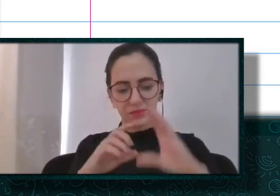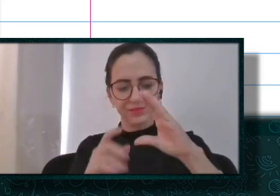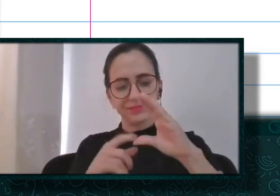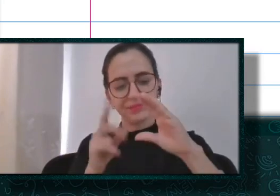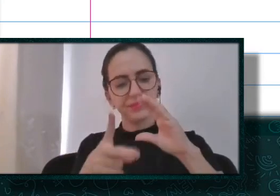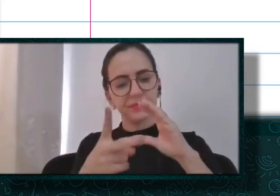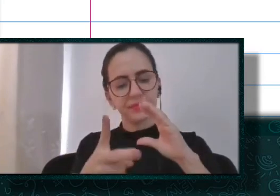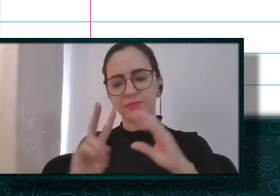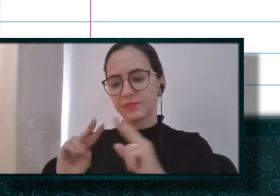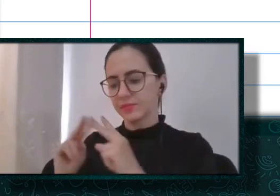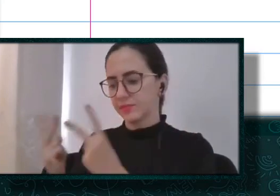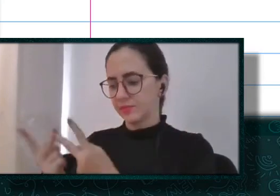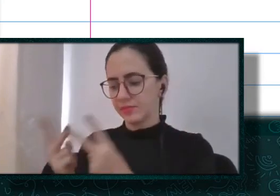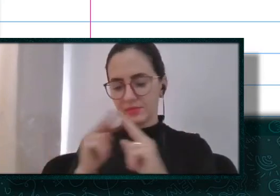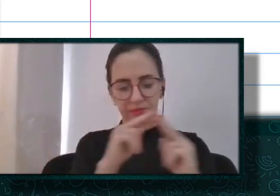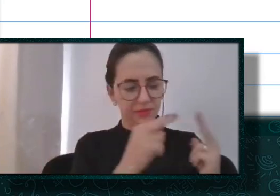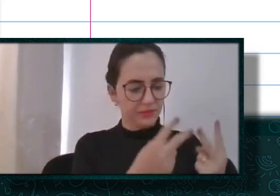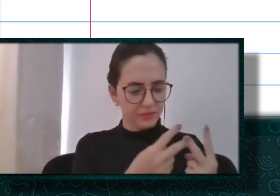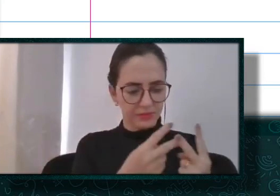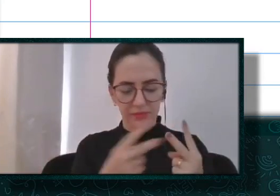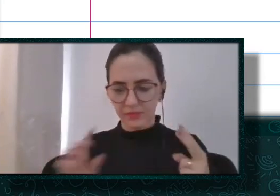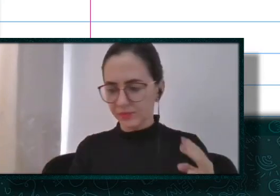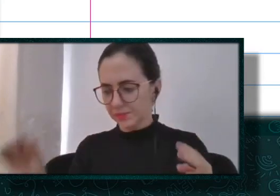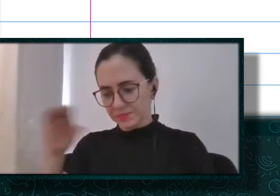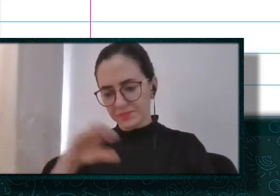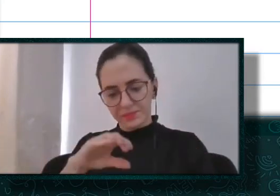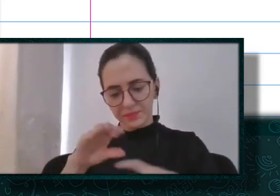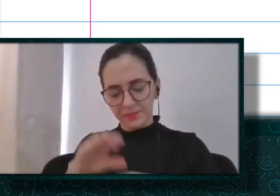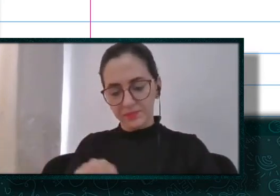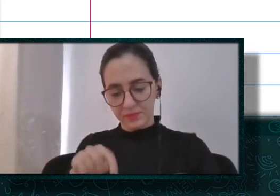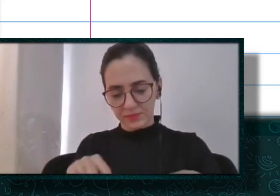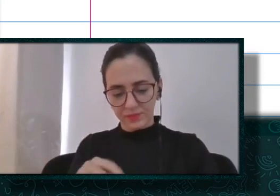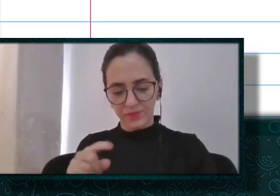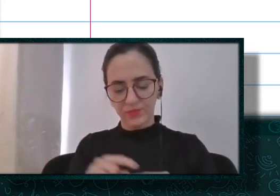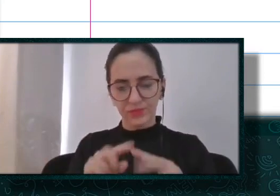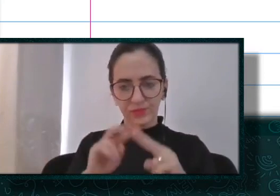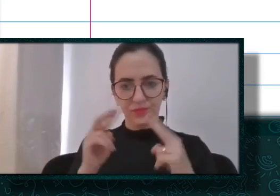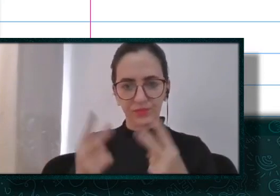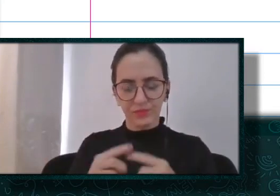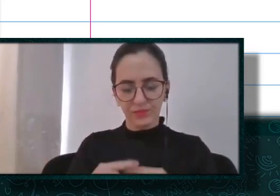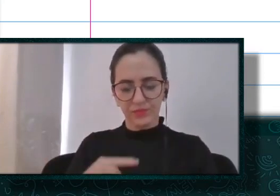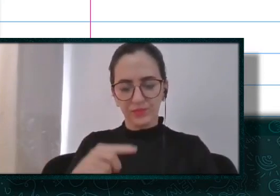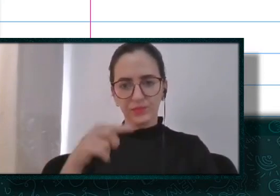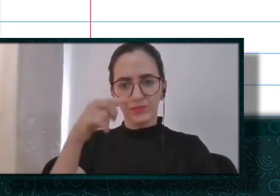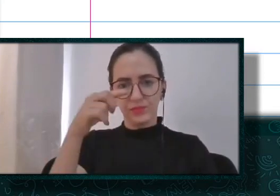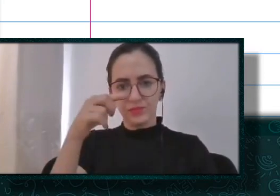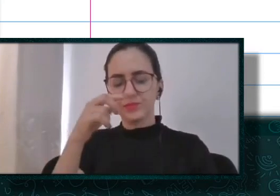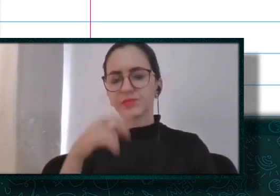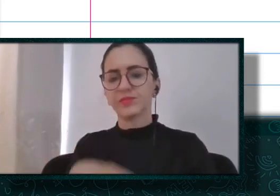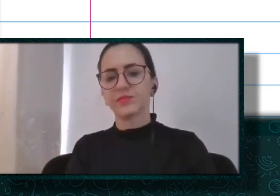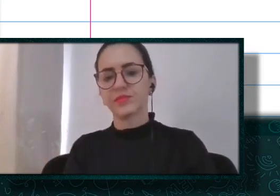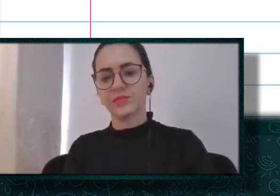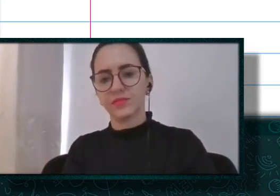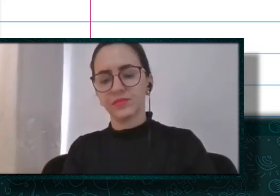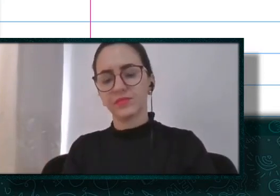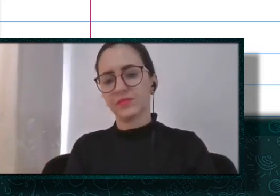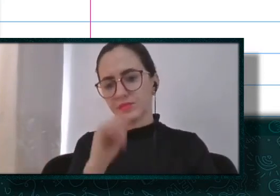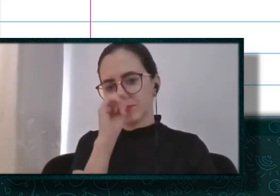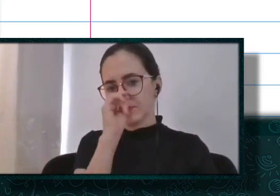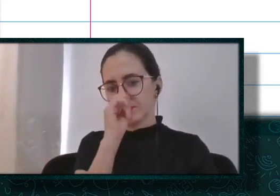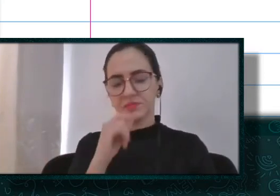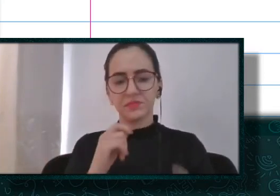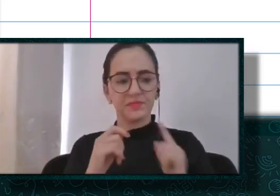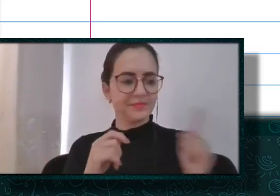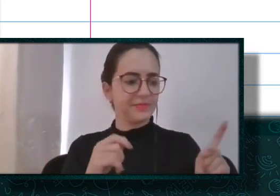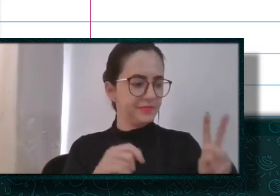se juntam, certo? E ele saiu de 2 na solução A para 8 e saiu de 6 na solução B para 8, tá? Então,